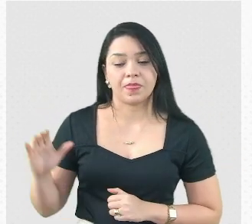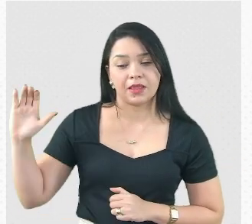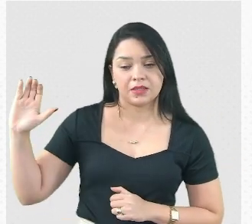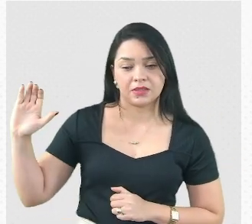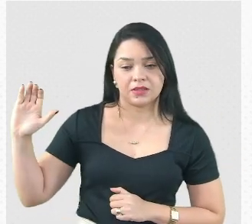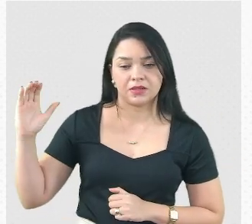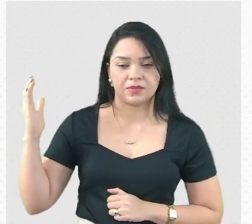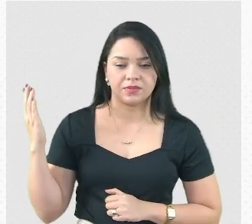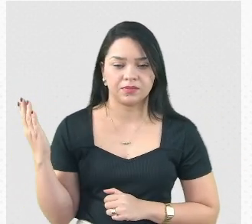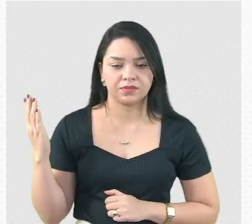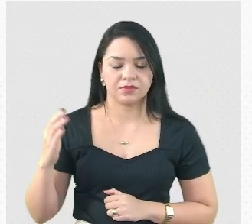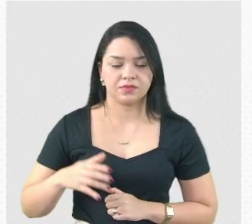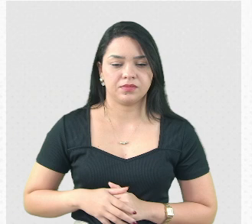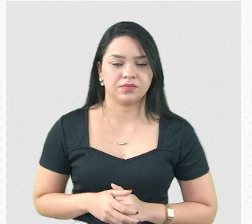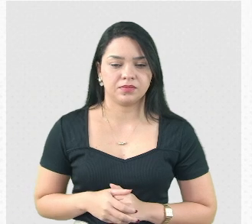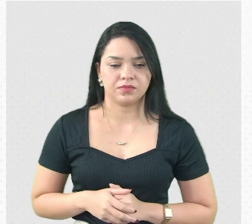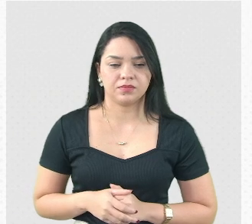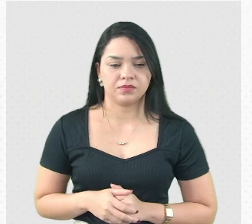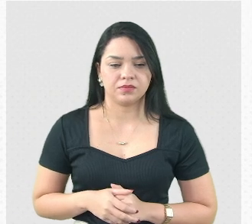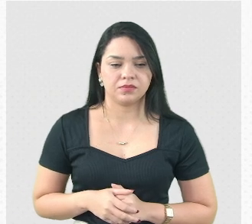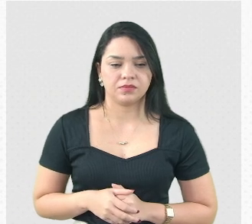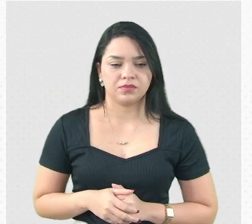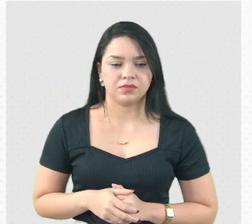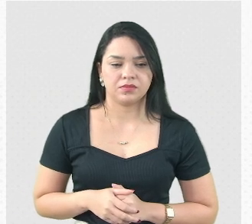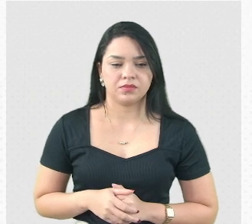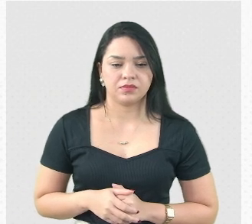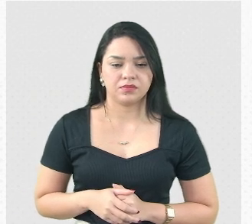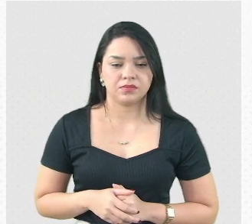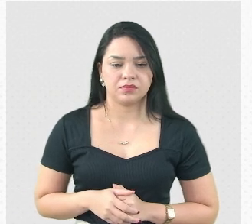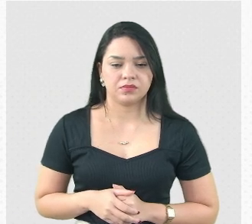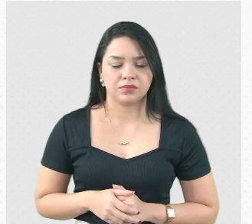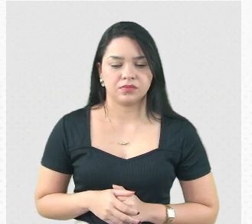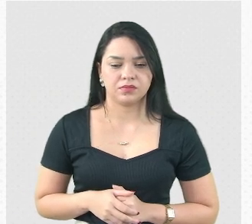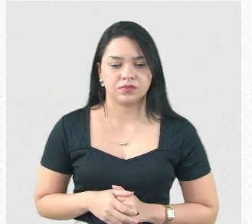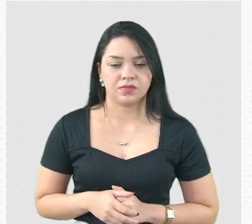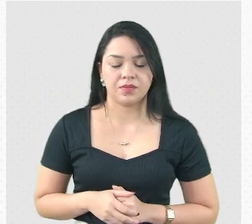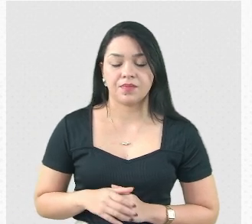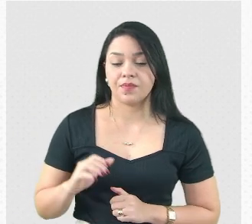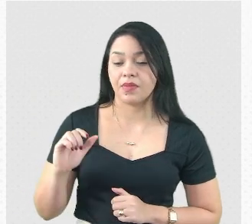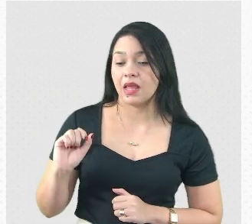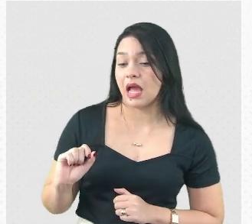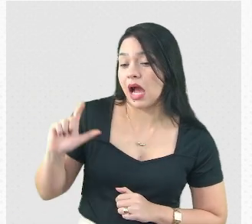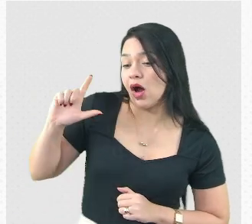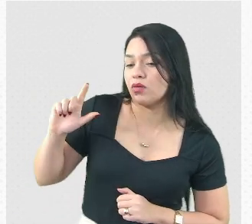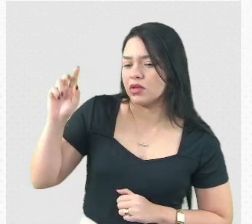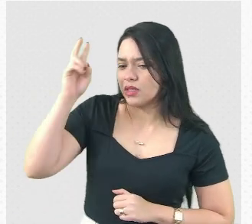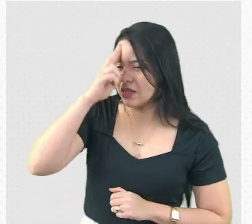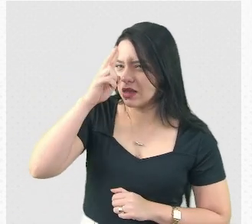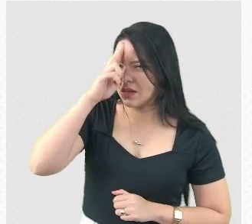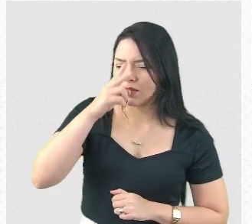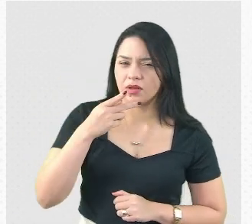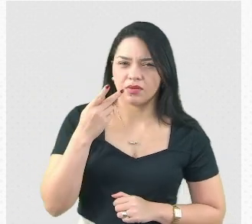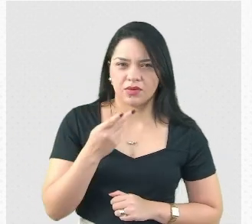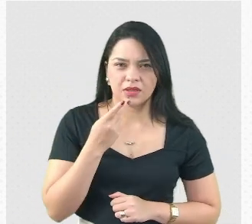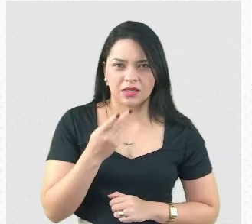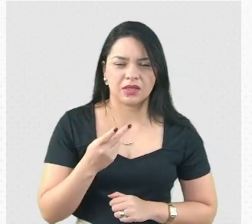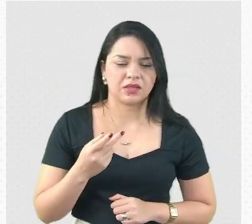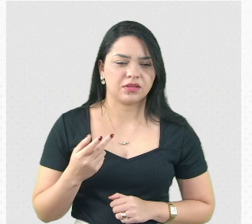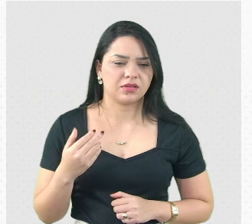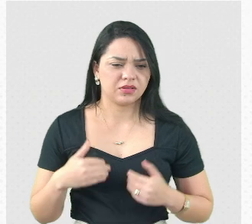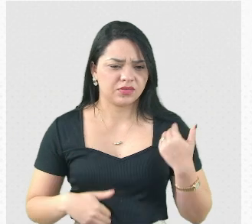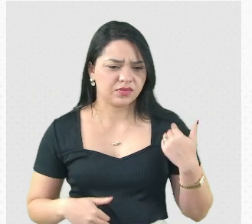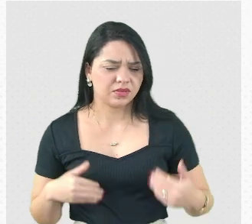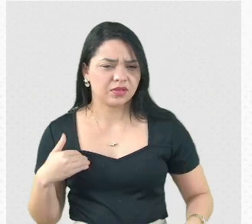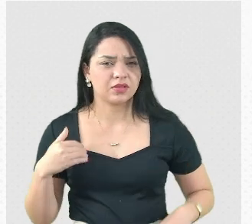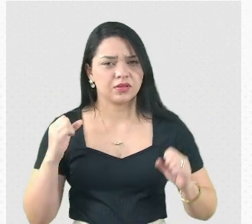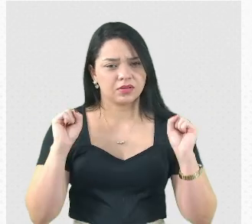Obter resultados de alta performance. Olha só, estou falando aqui alta performance. Lembra quando eu falei de aptidão física? Eu